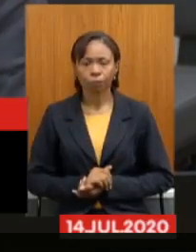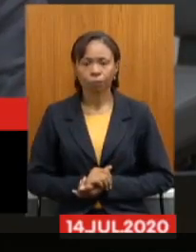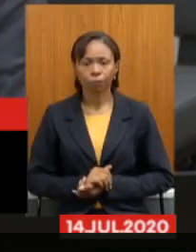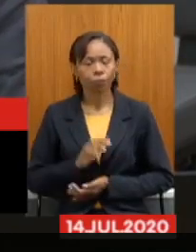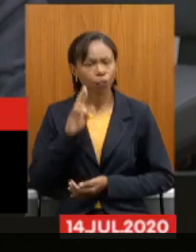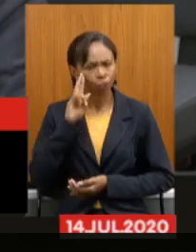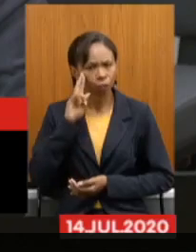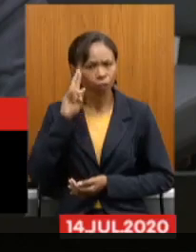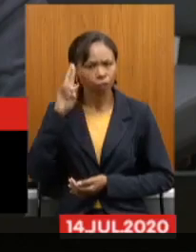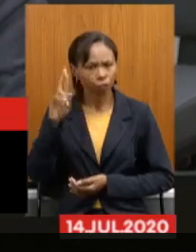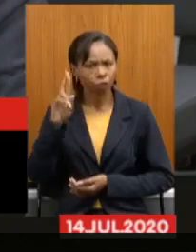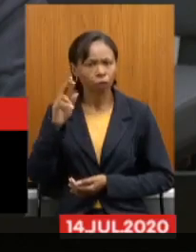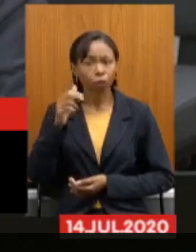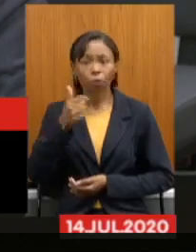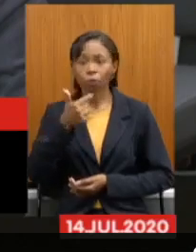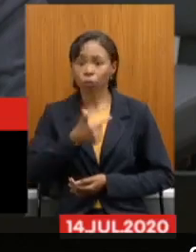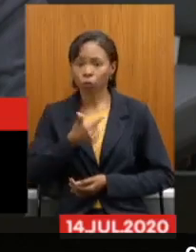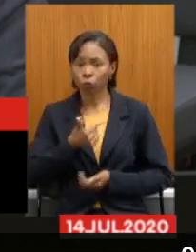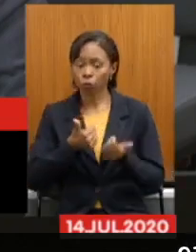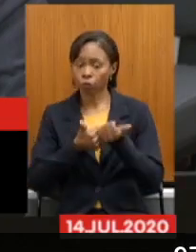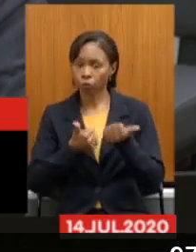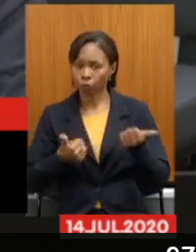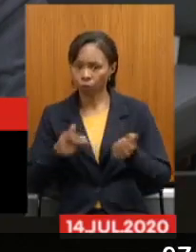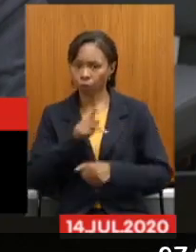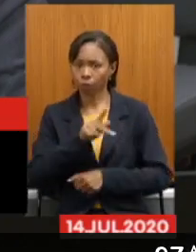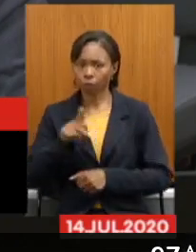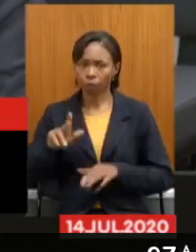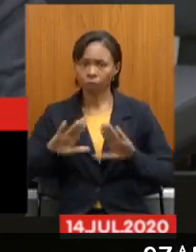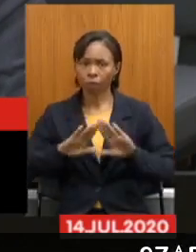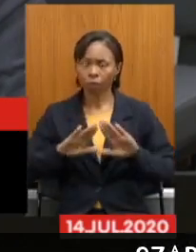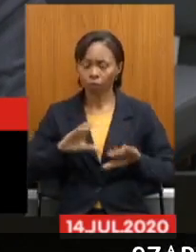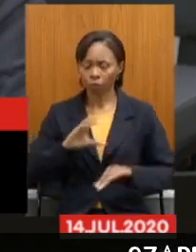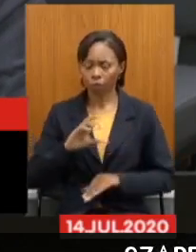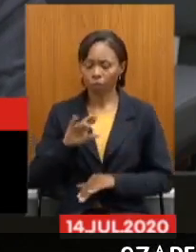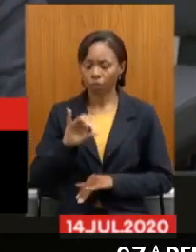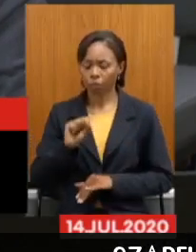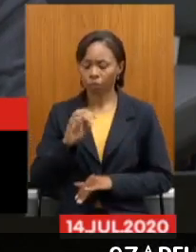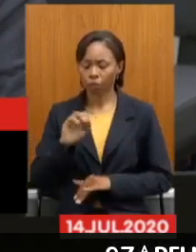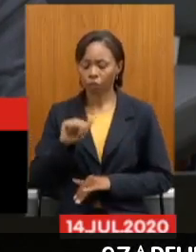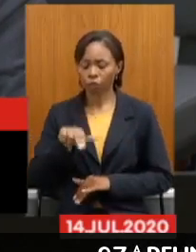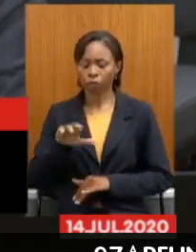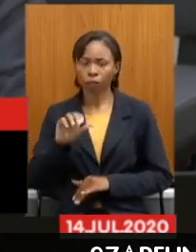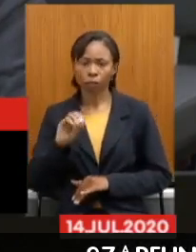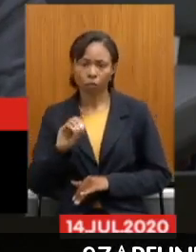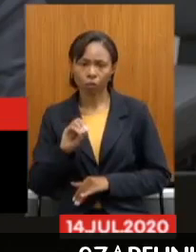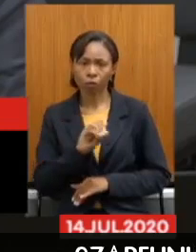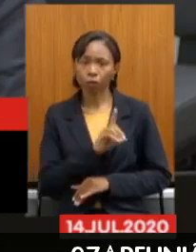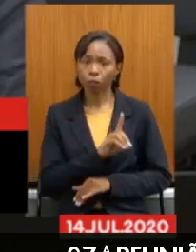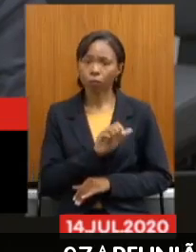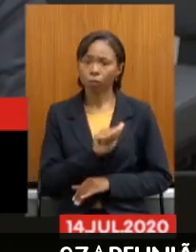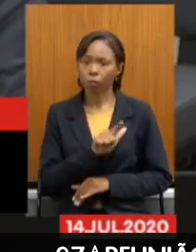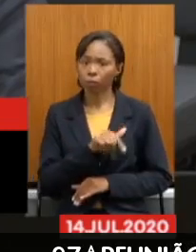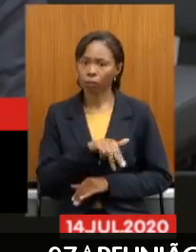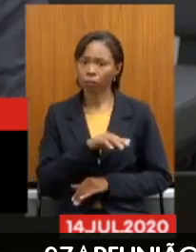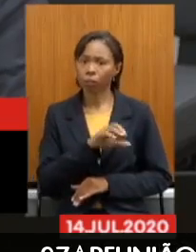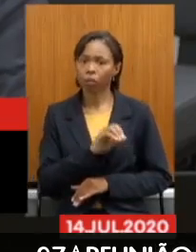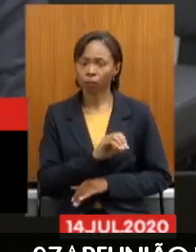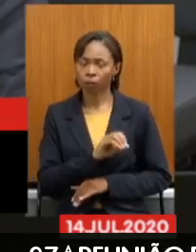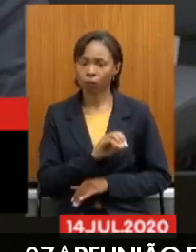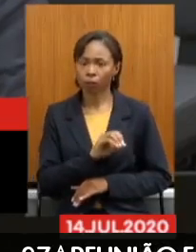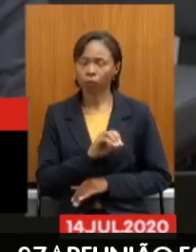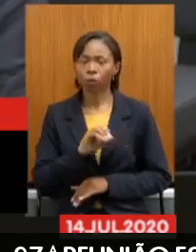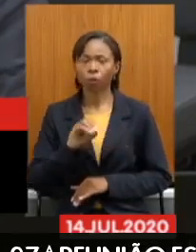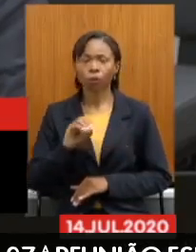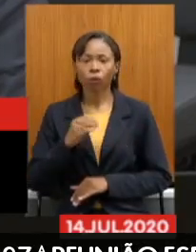excelentíssimo senhor segundo vice-presidente da Assembleia, deputado Cristiano Silveira, deputado Dalmo Ribeiro Silva,